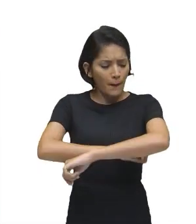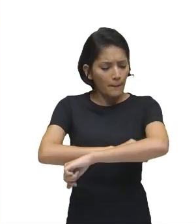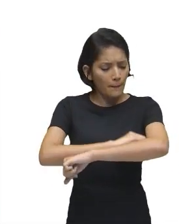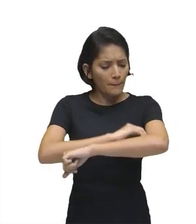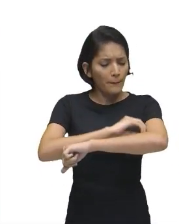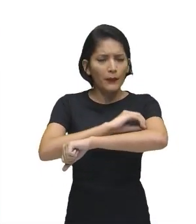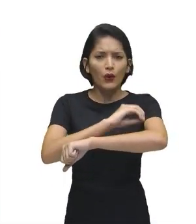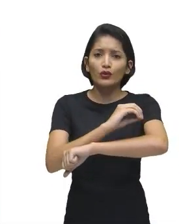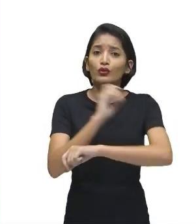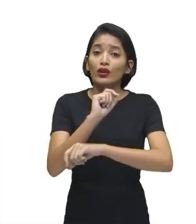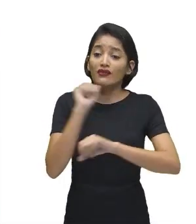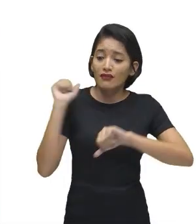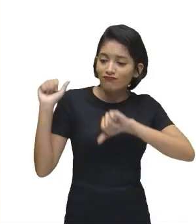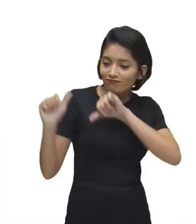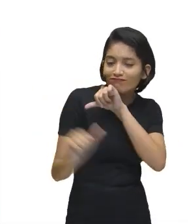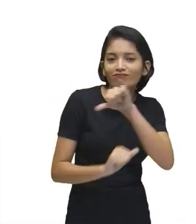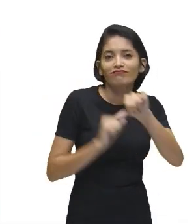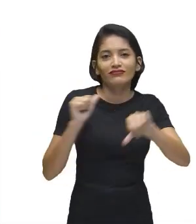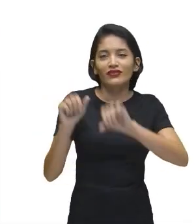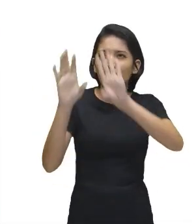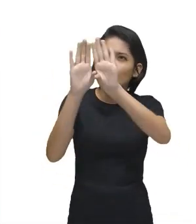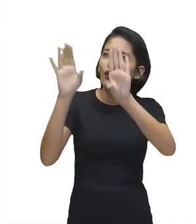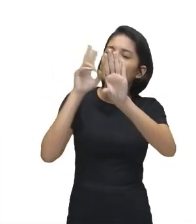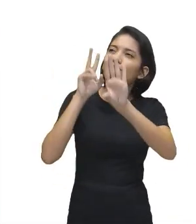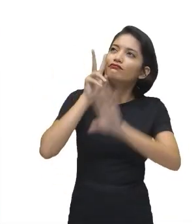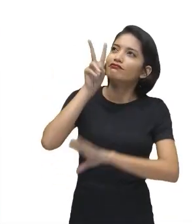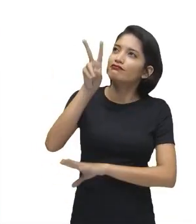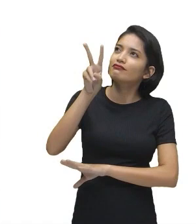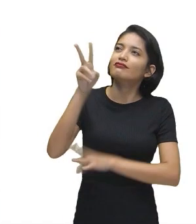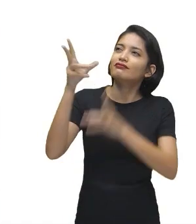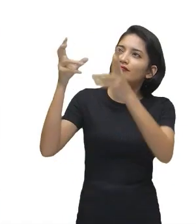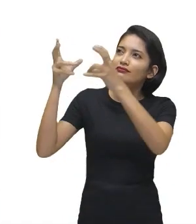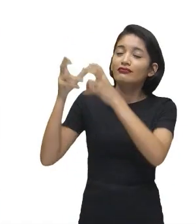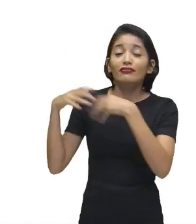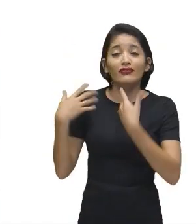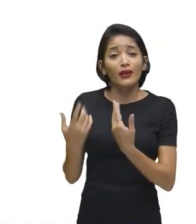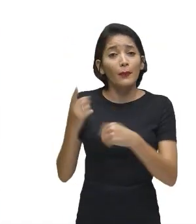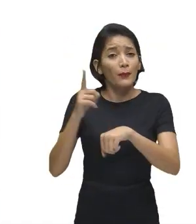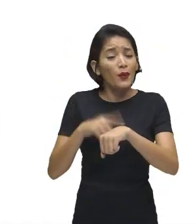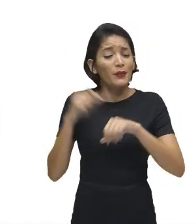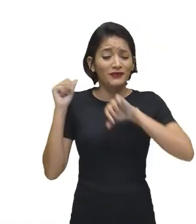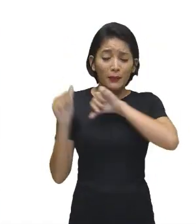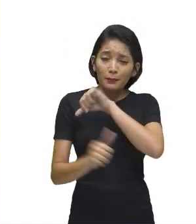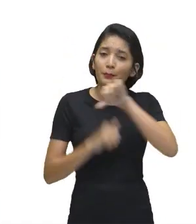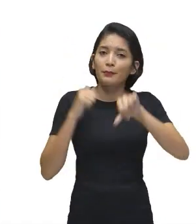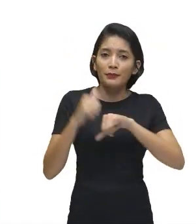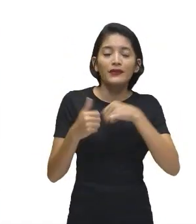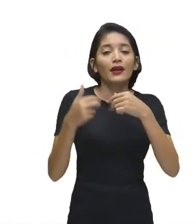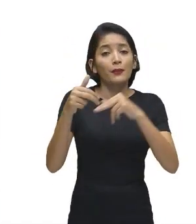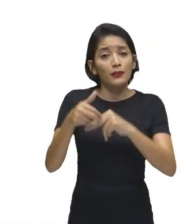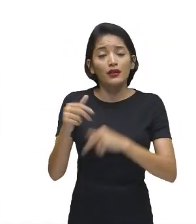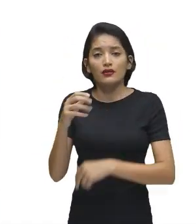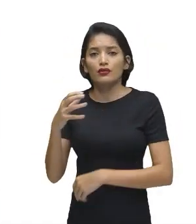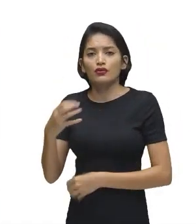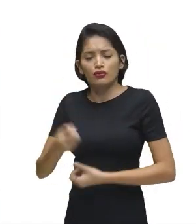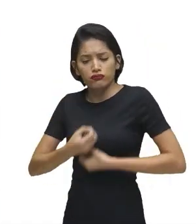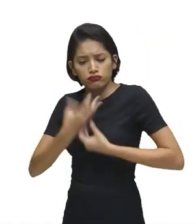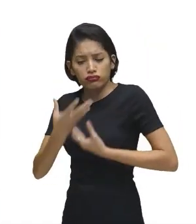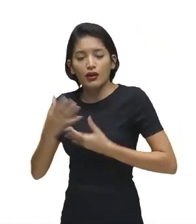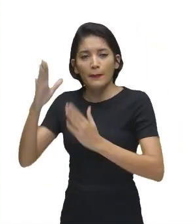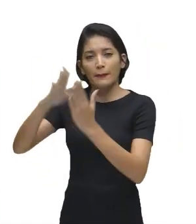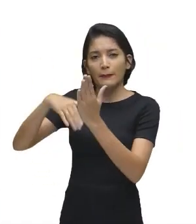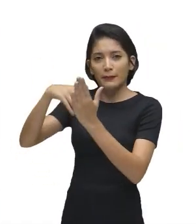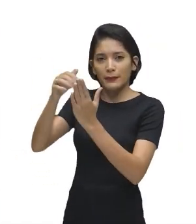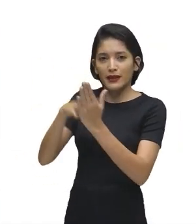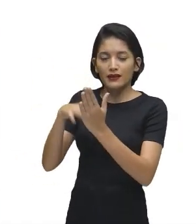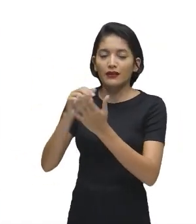ele vai mudando ali o céu quando você observa. Em cada momento ele vai modificando. Então era isso que os expressionistas pintavam nas suas